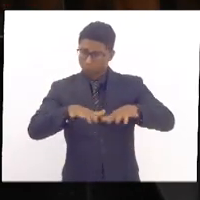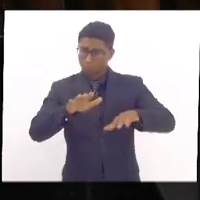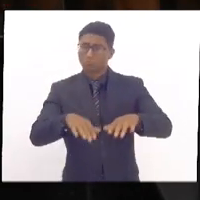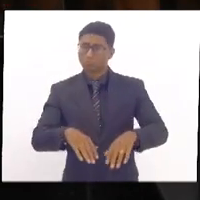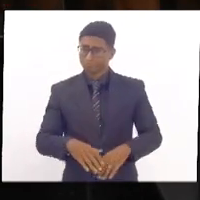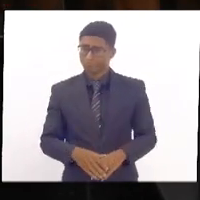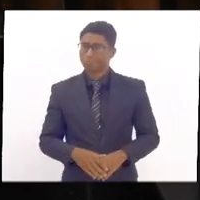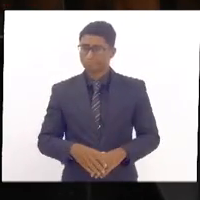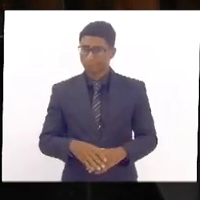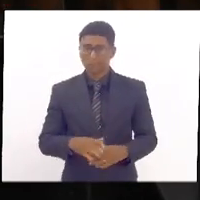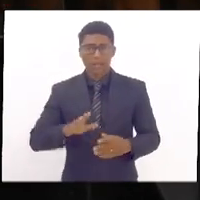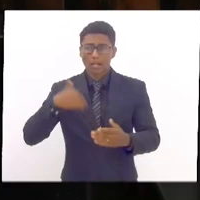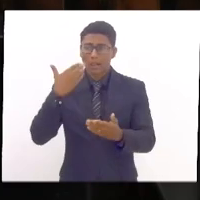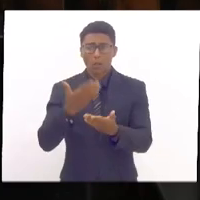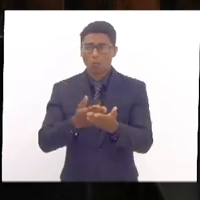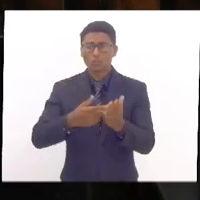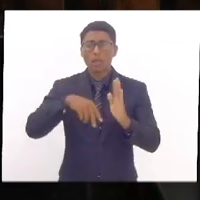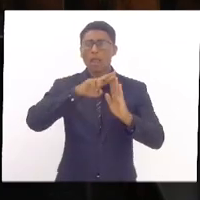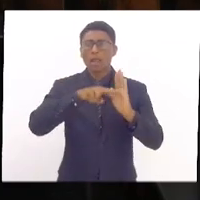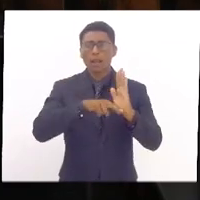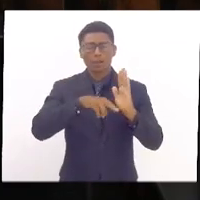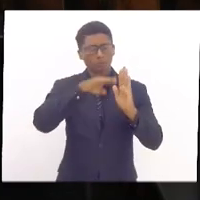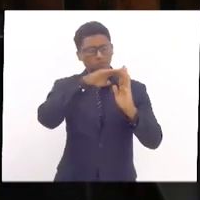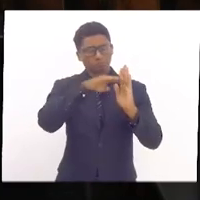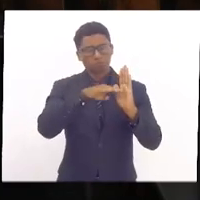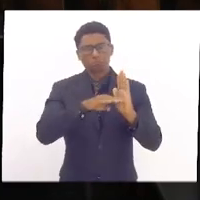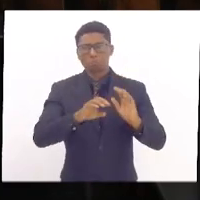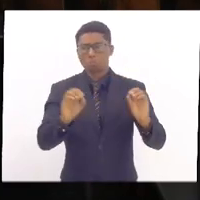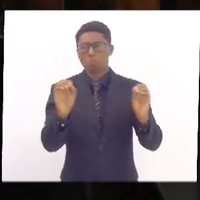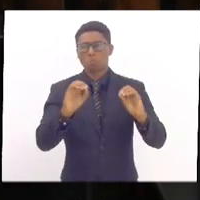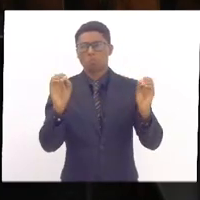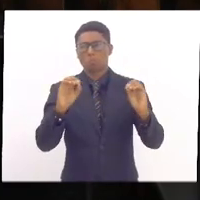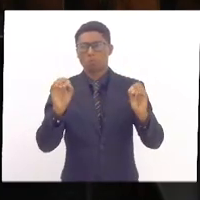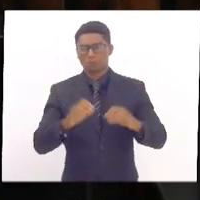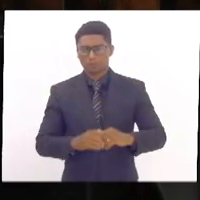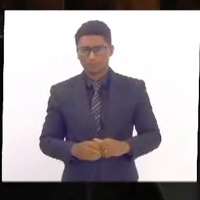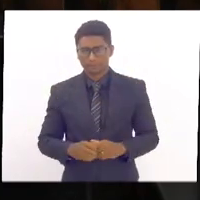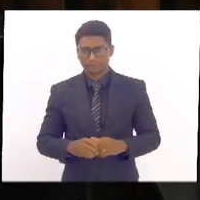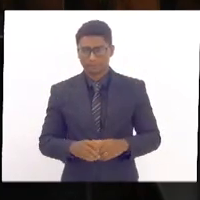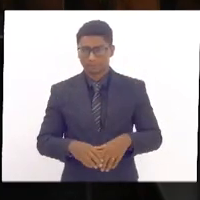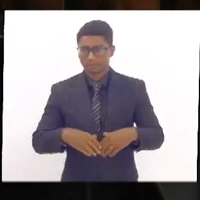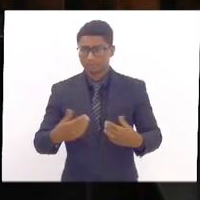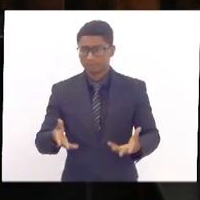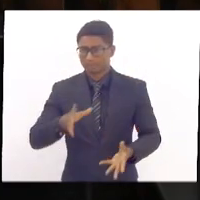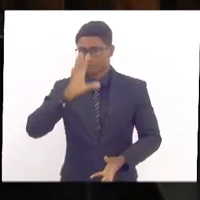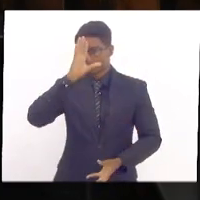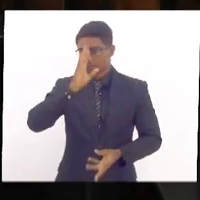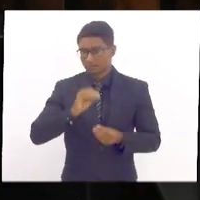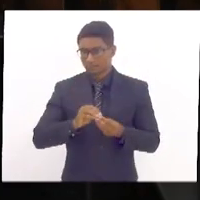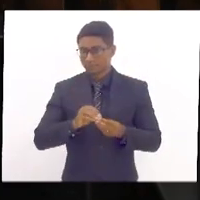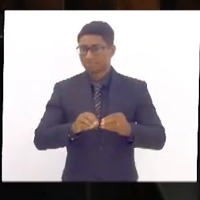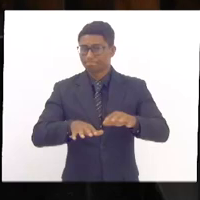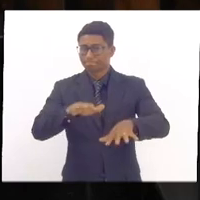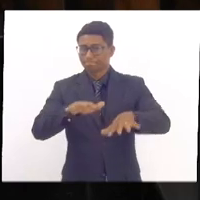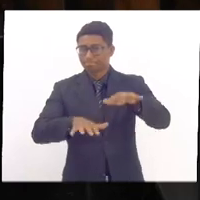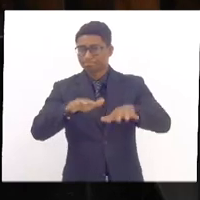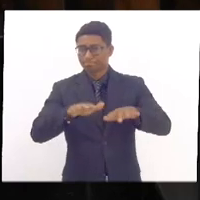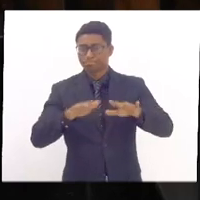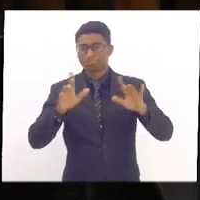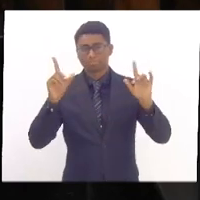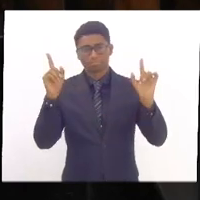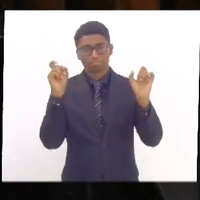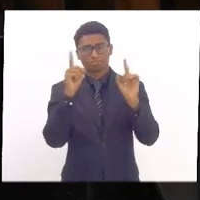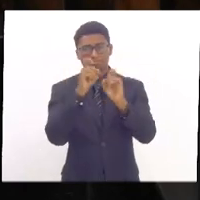não regulamentou até hoje, é possível, é sinal que pode ter encontrado uma dificuldade